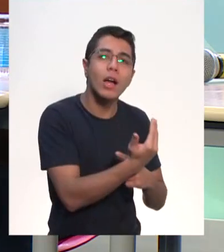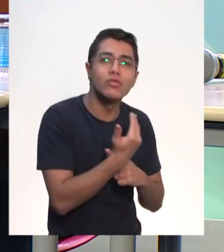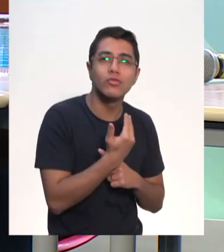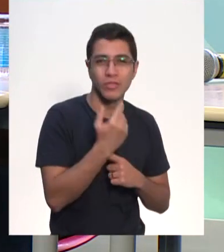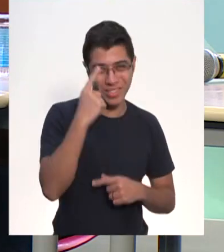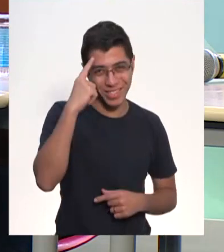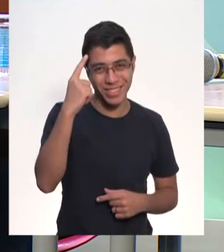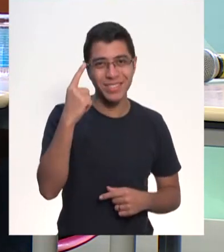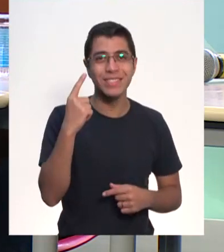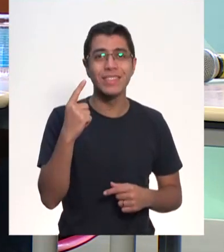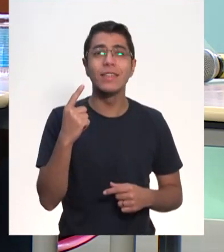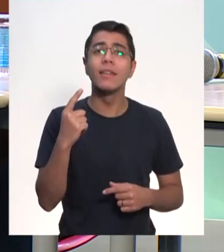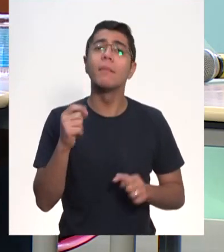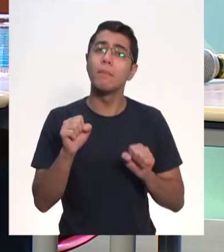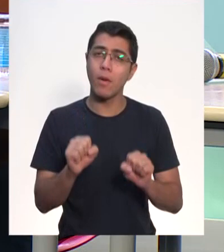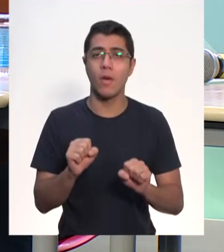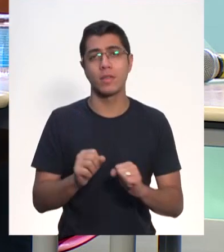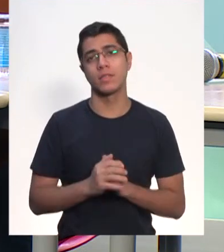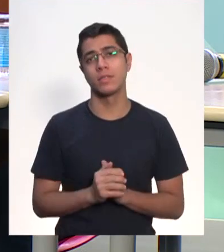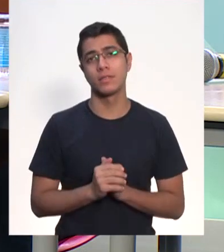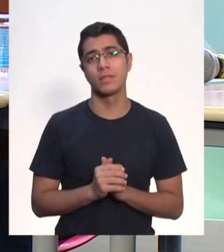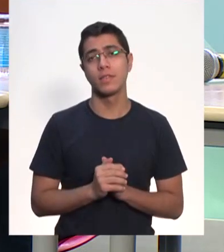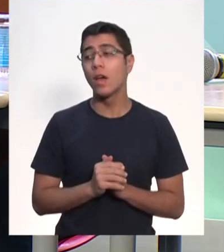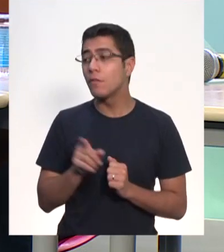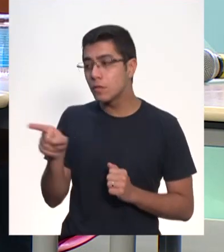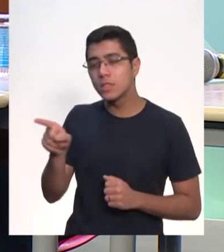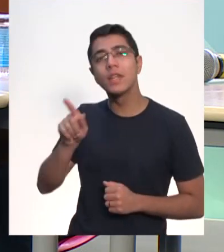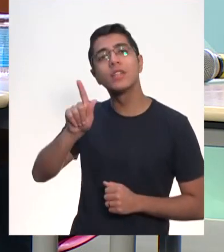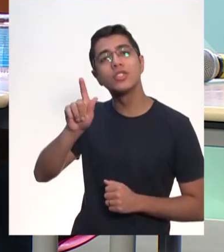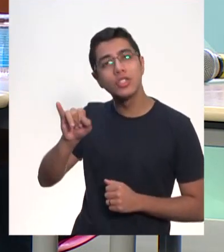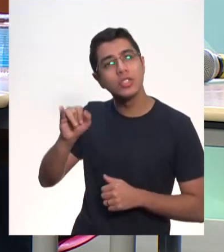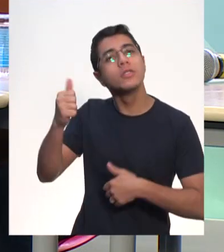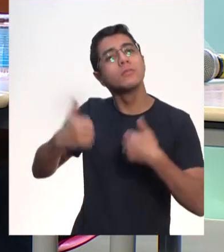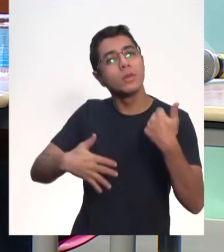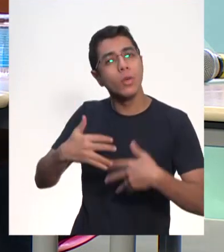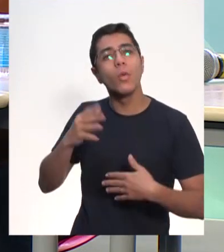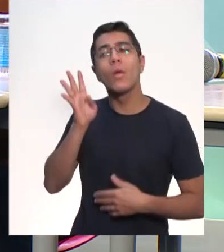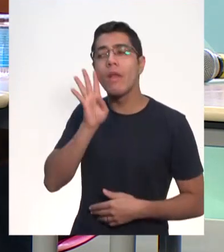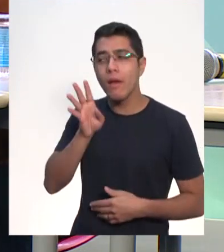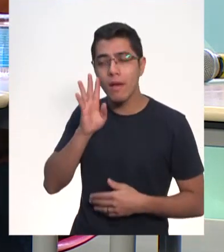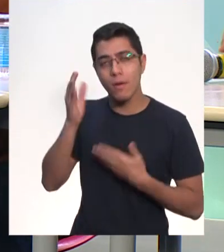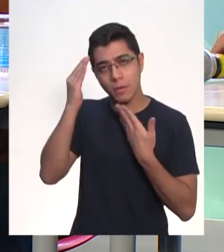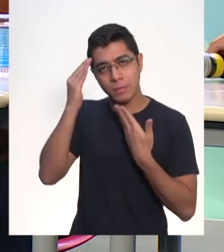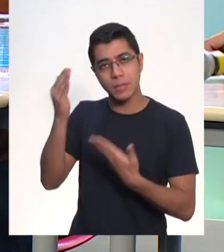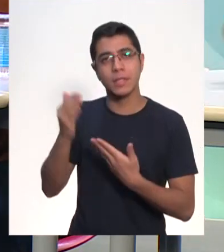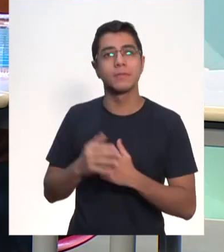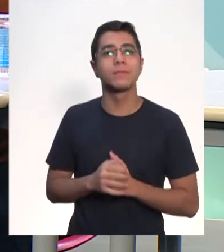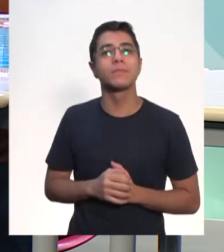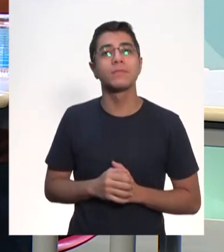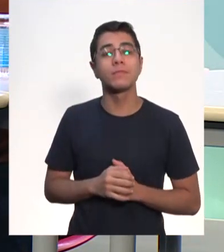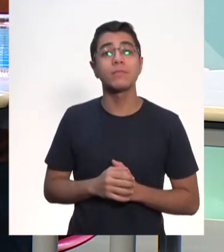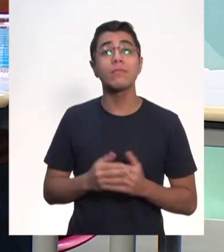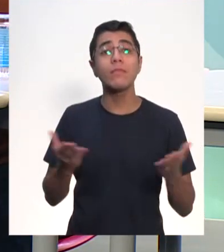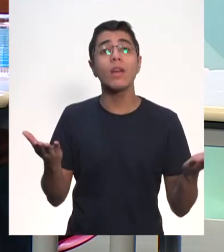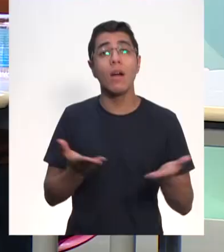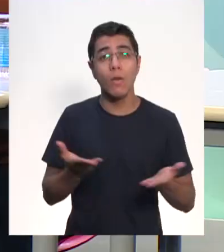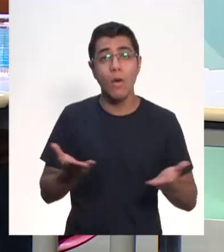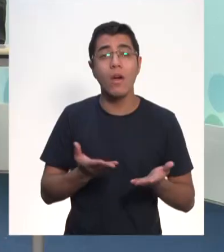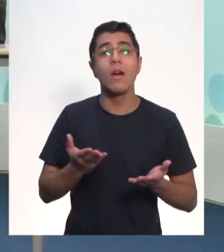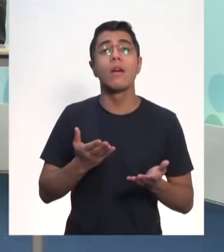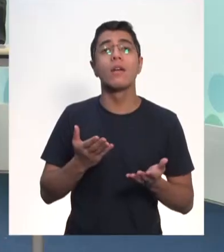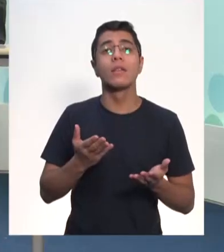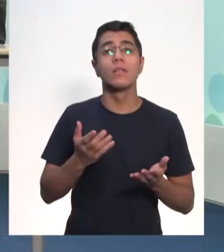tem mencionado aqui durante a semana, e a sua fala foi muito bacana nesse sentido. Agora eu vou passar a palavra para o nosso amigo Isaac aqui, que ele